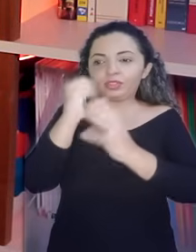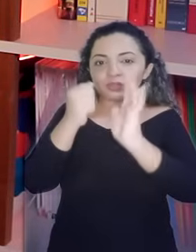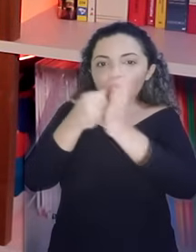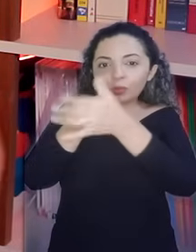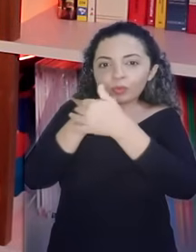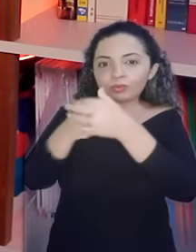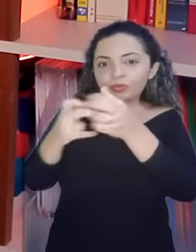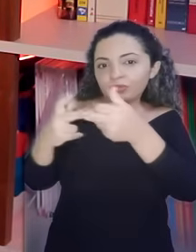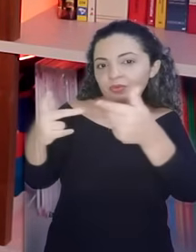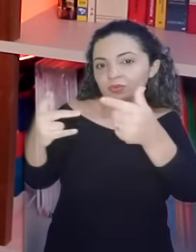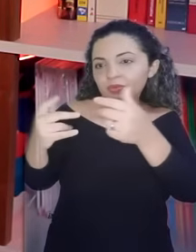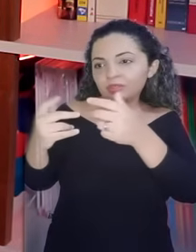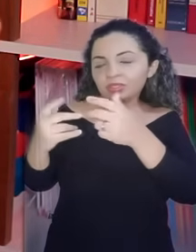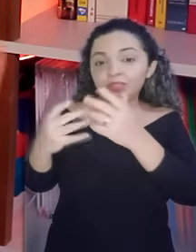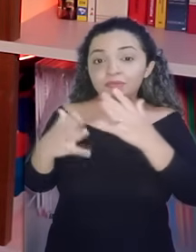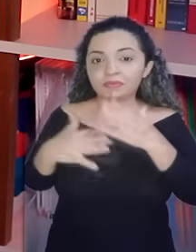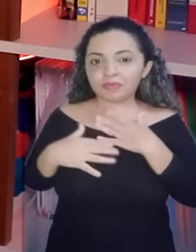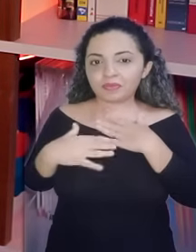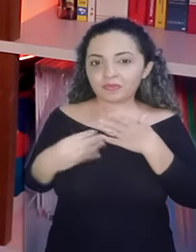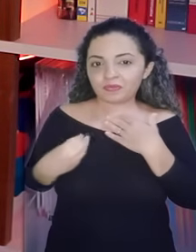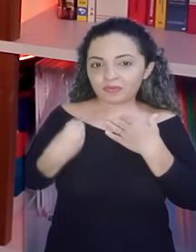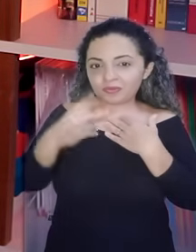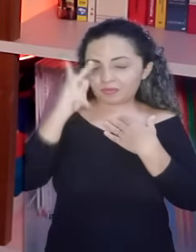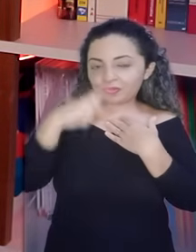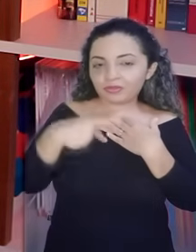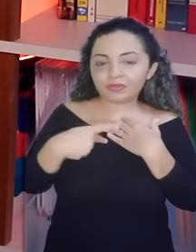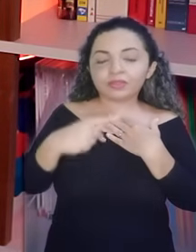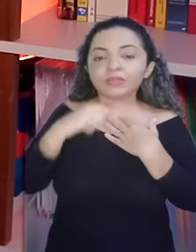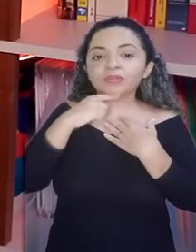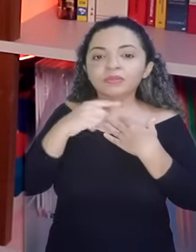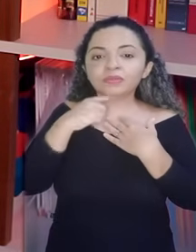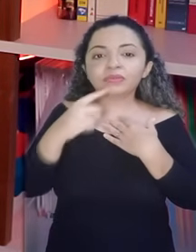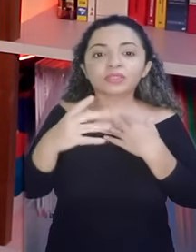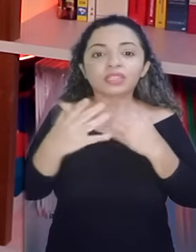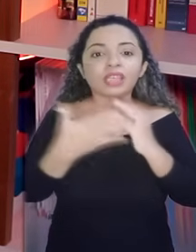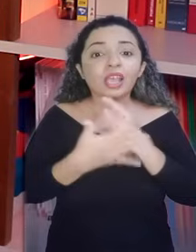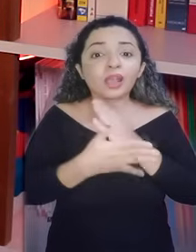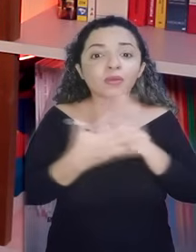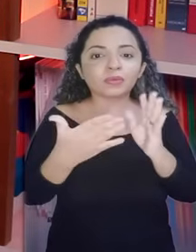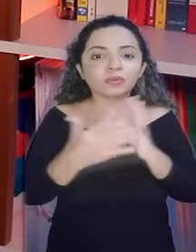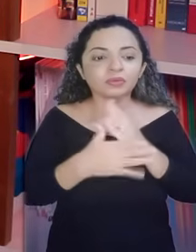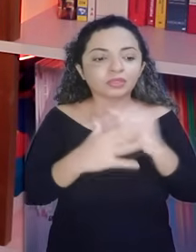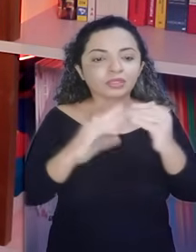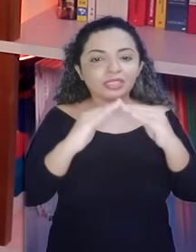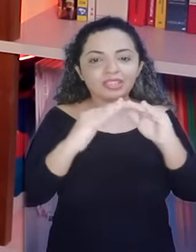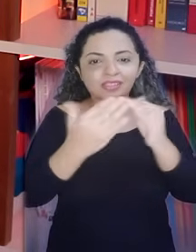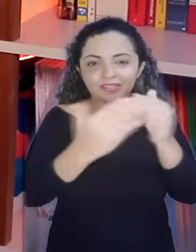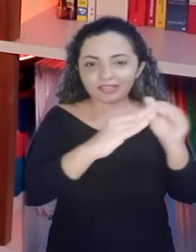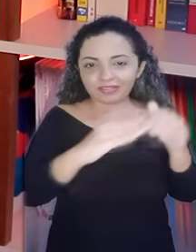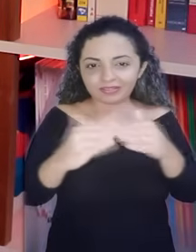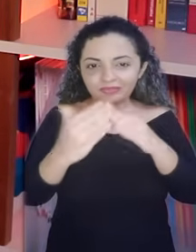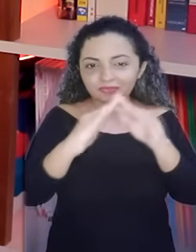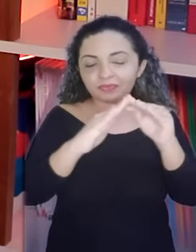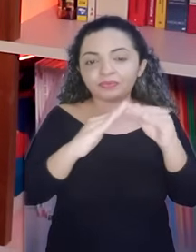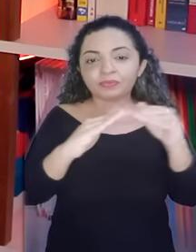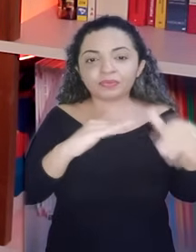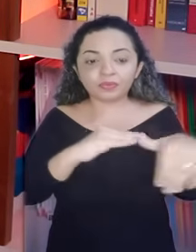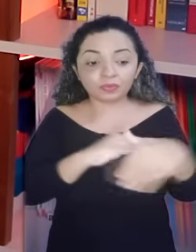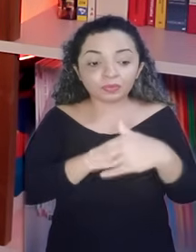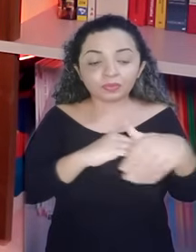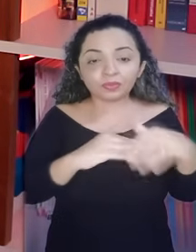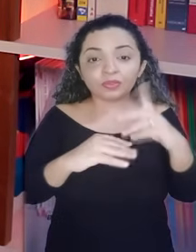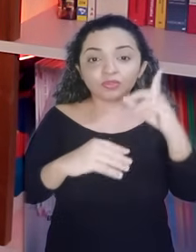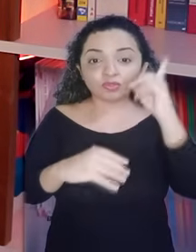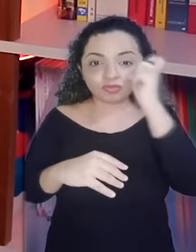desenvolvem problemas através dessa dificuldade urbana que a gente está apresentando aqui. O Will Eisner usa